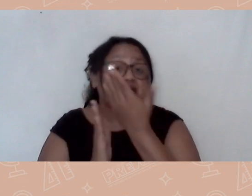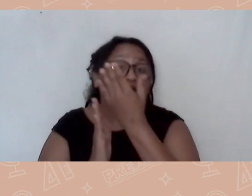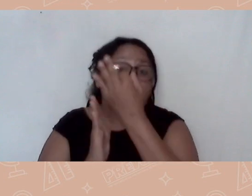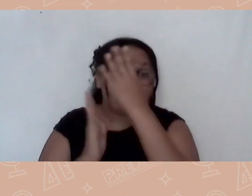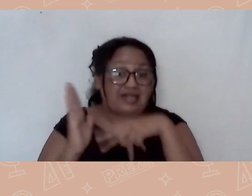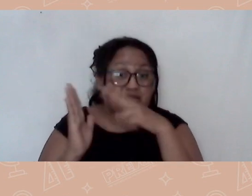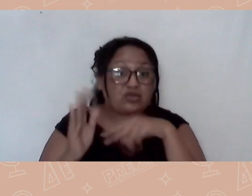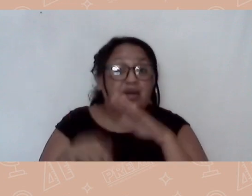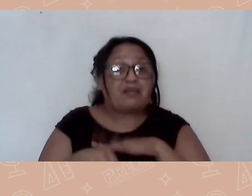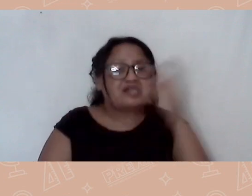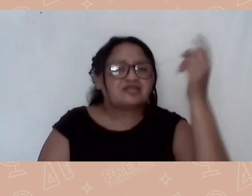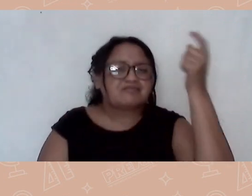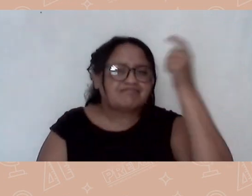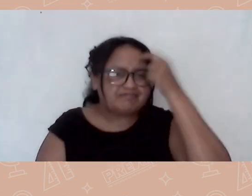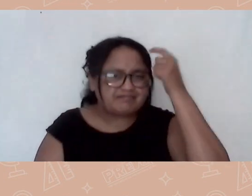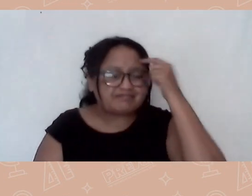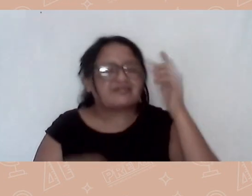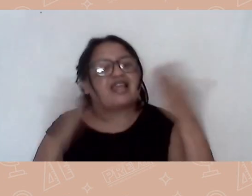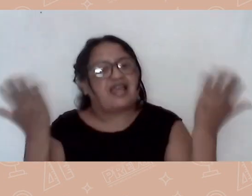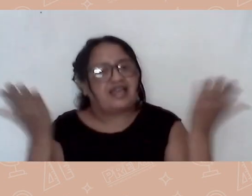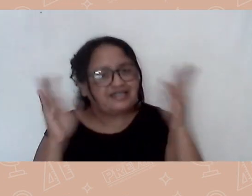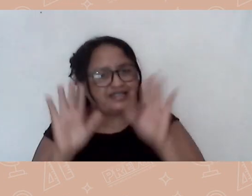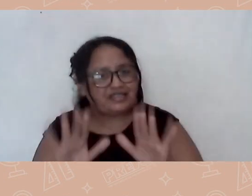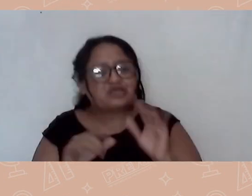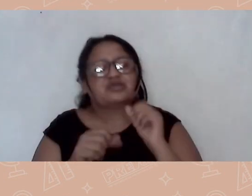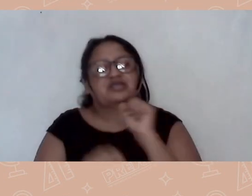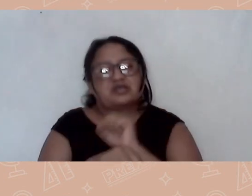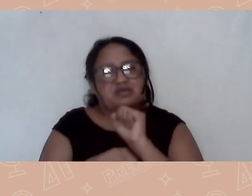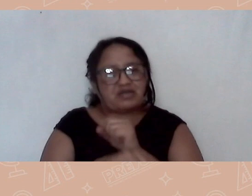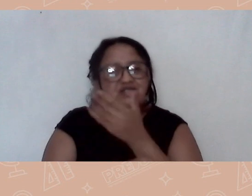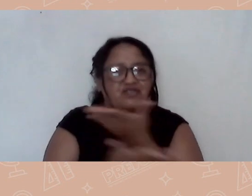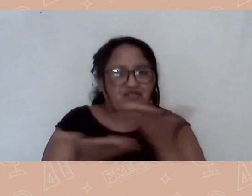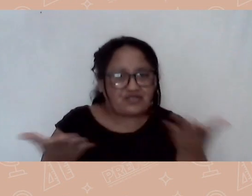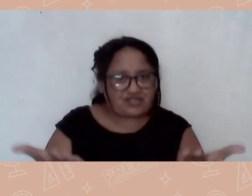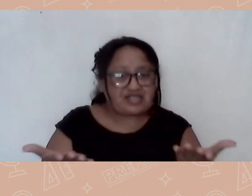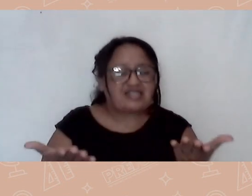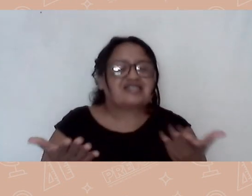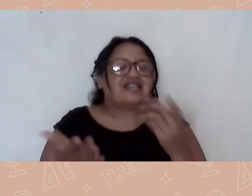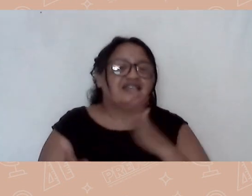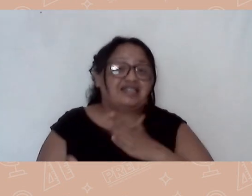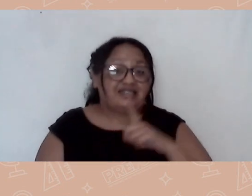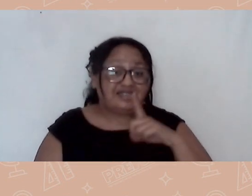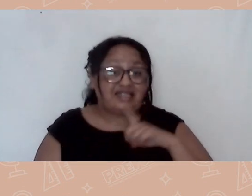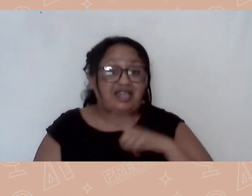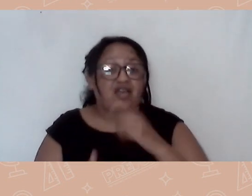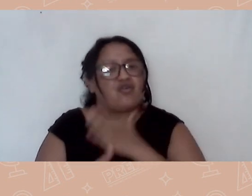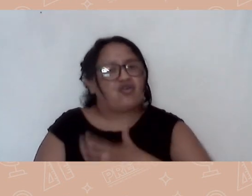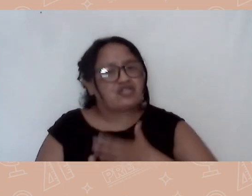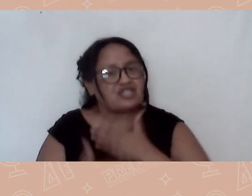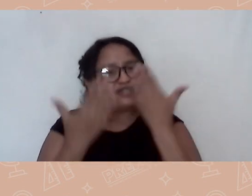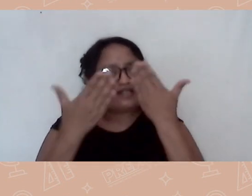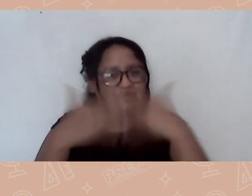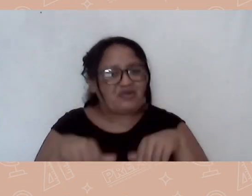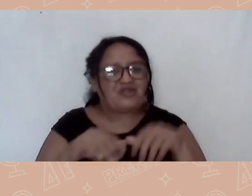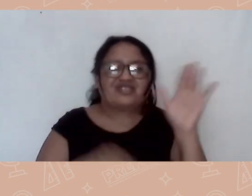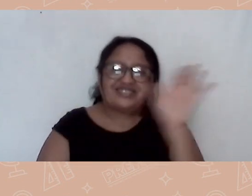então é isso espero que vocês tenham se saído bem na prova espero que vocês tenham gostado da prova e até a próxima